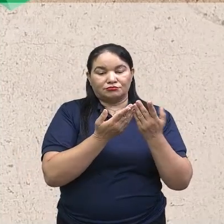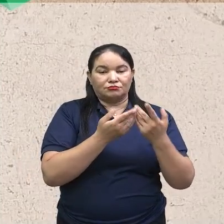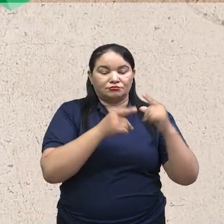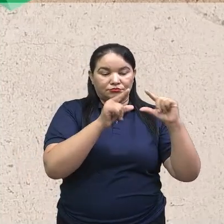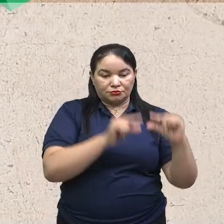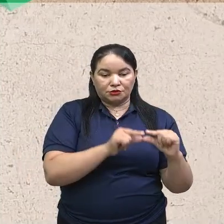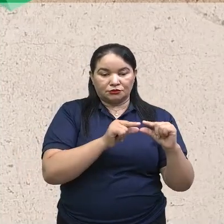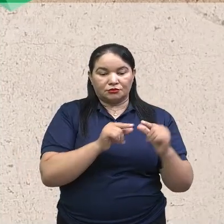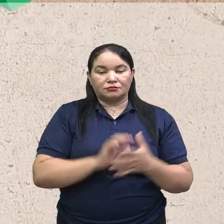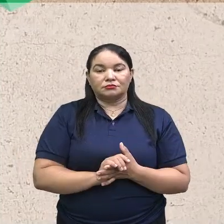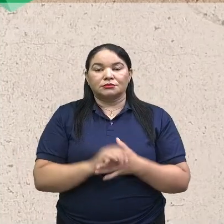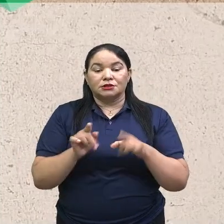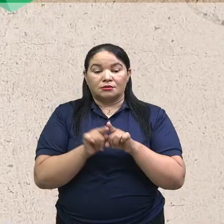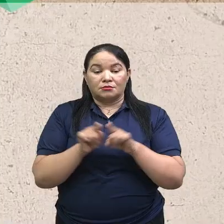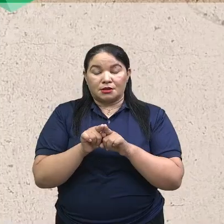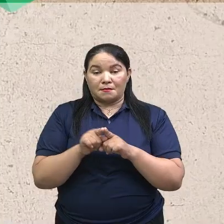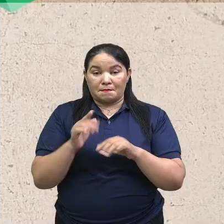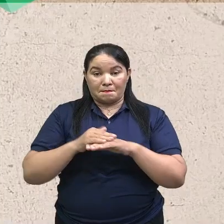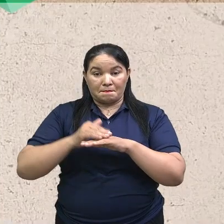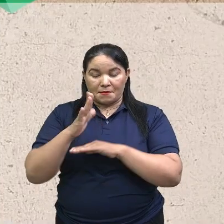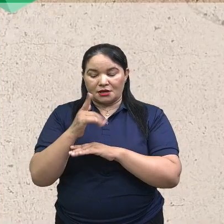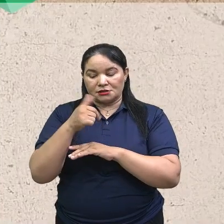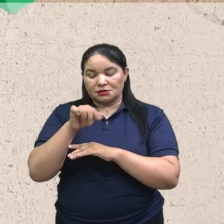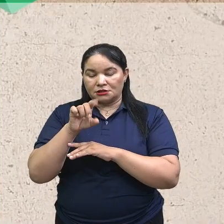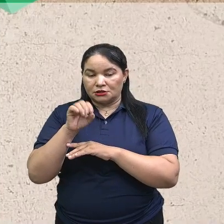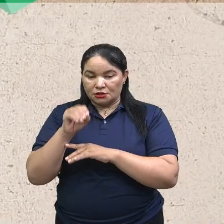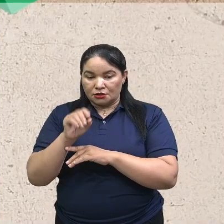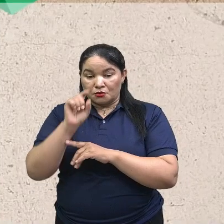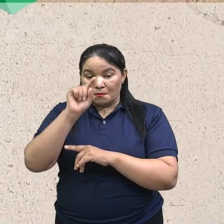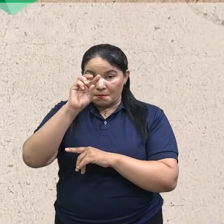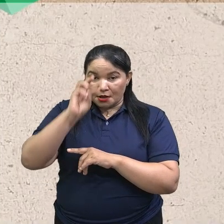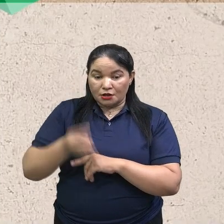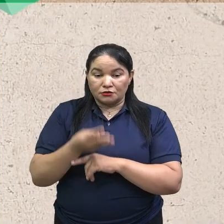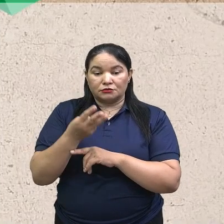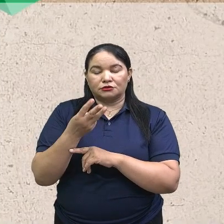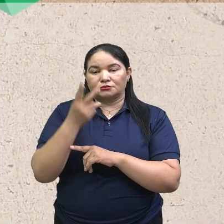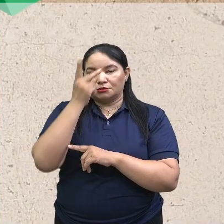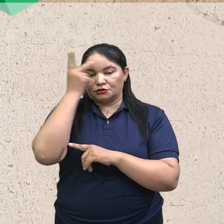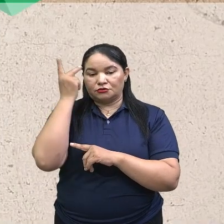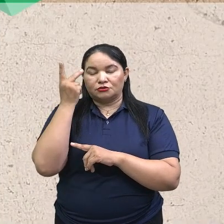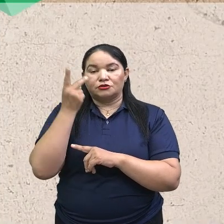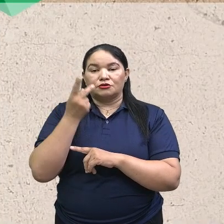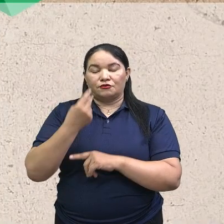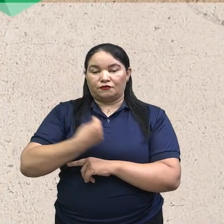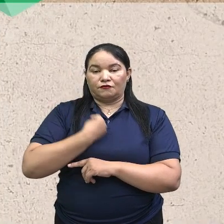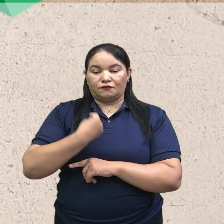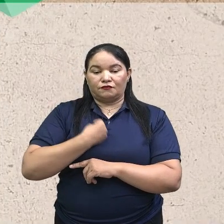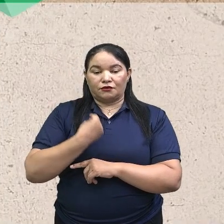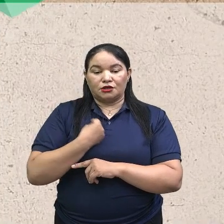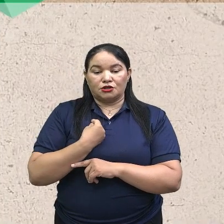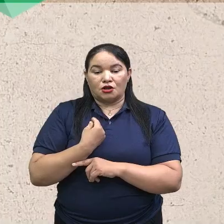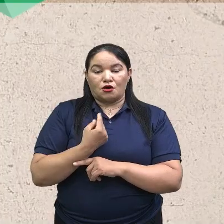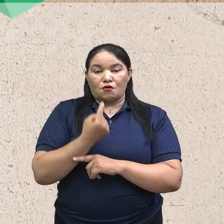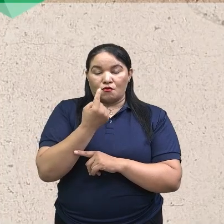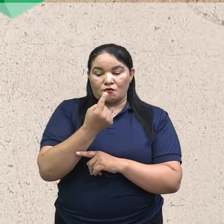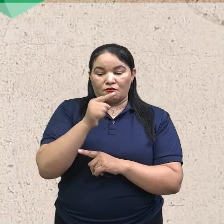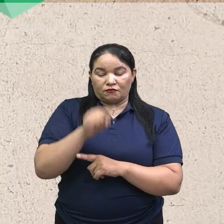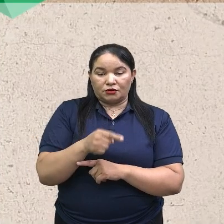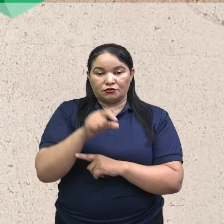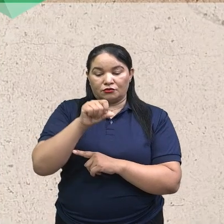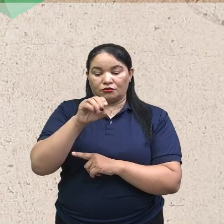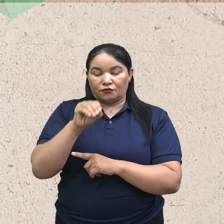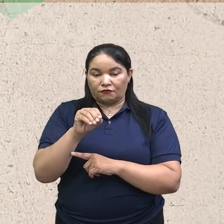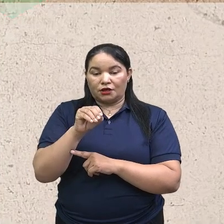tempo, mais de 700 milhões de pessoas vivem com menos de 1,90